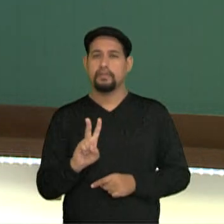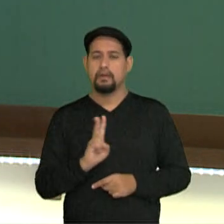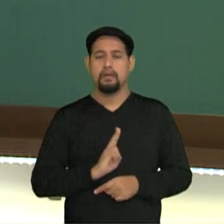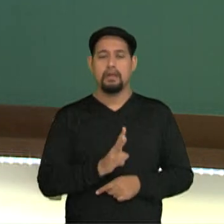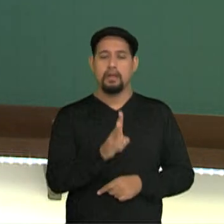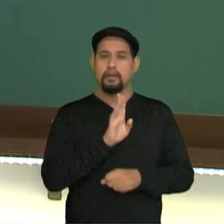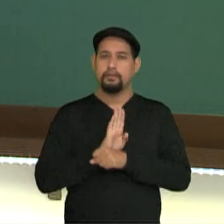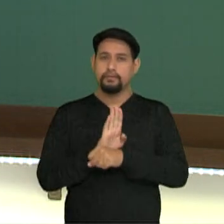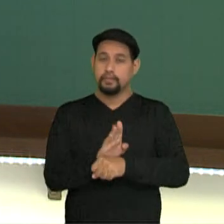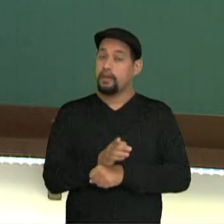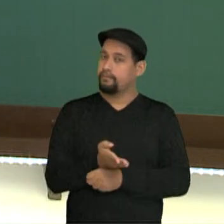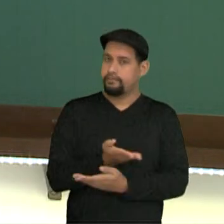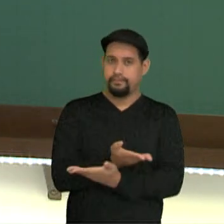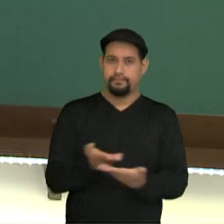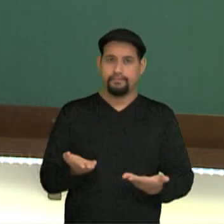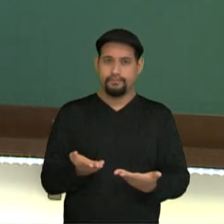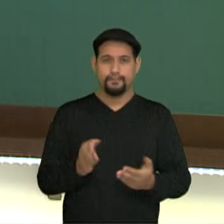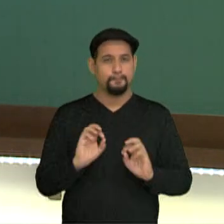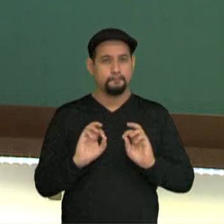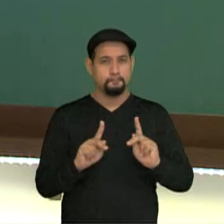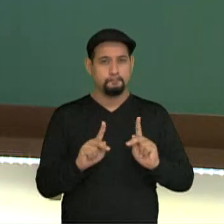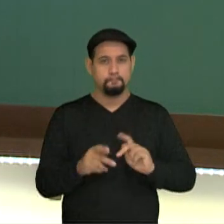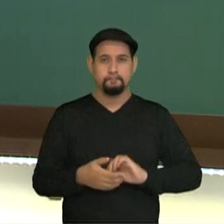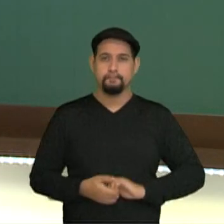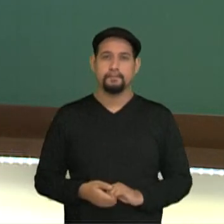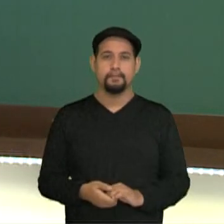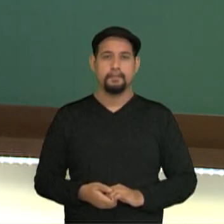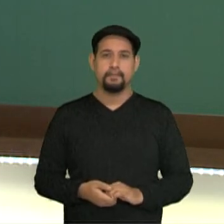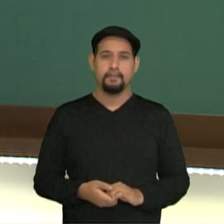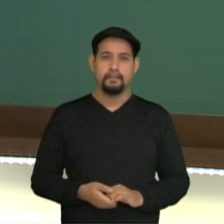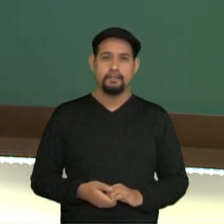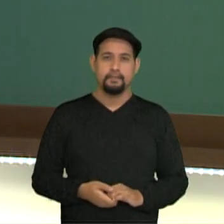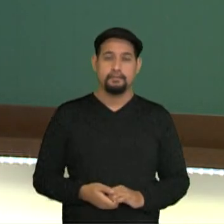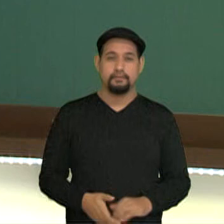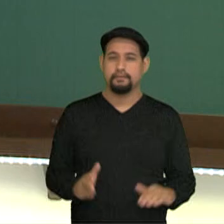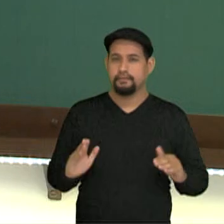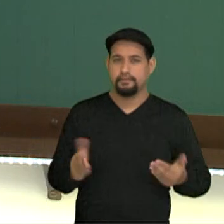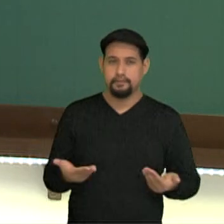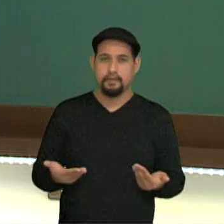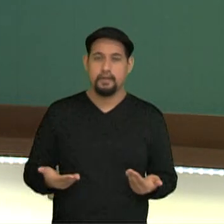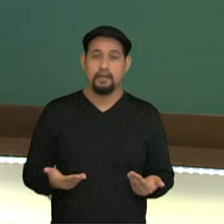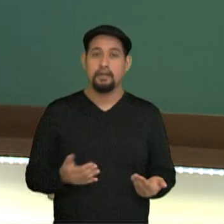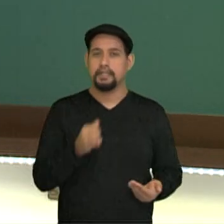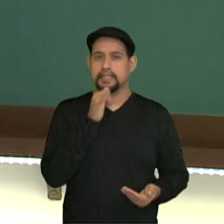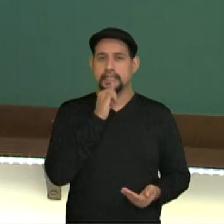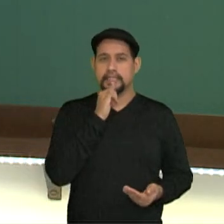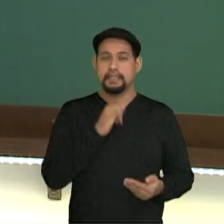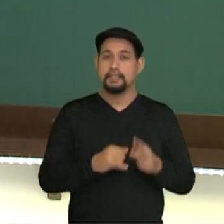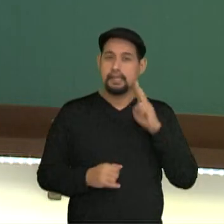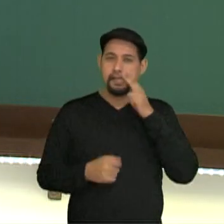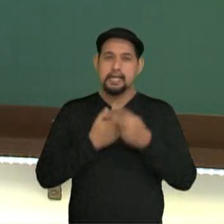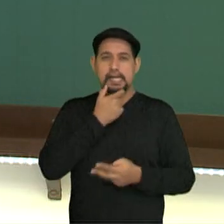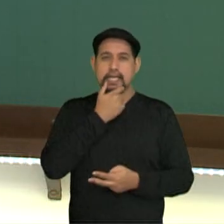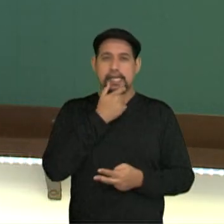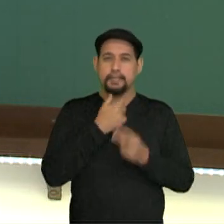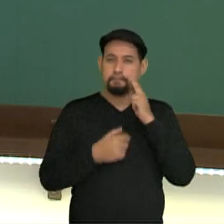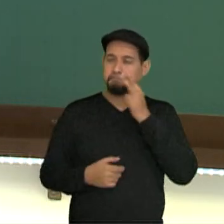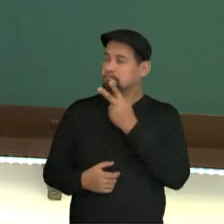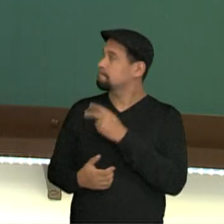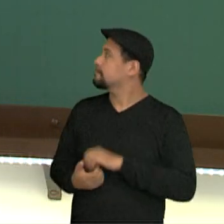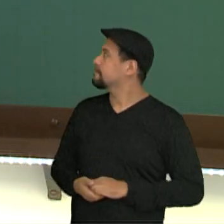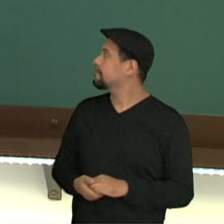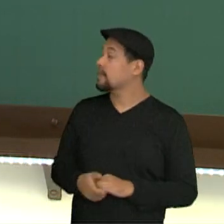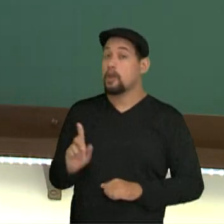auxiliar vocês nesse sentido, ok? Agora, Read the paragraph and answer the questions.